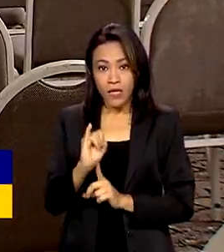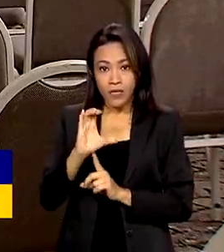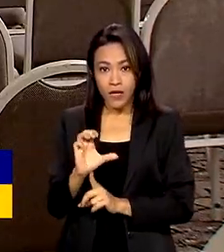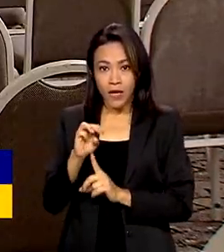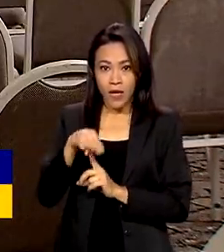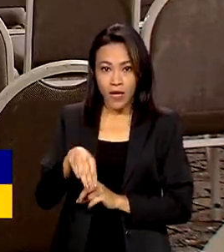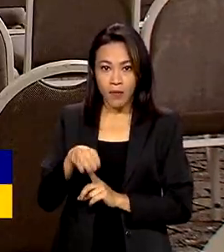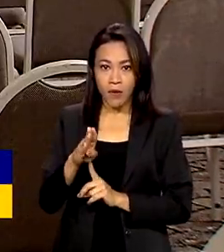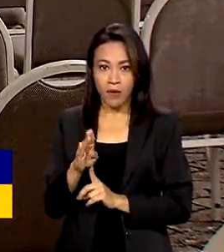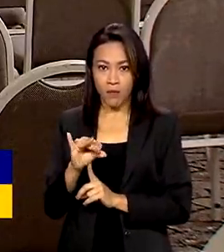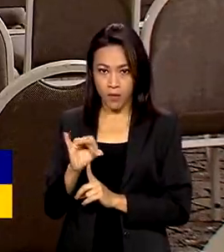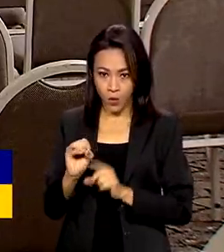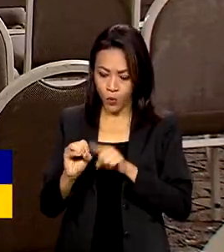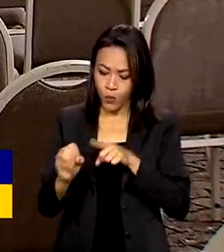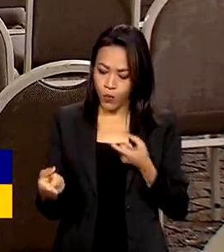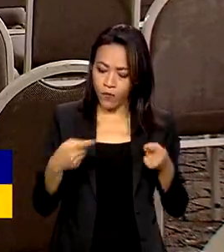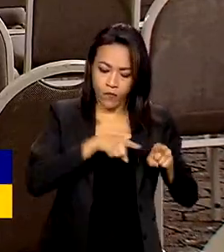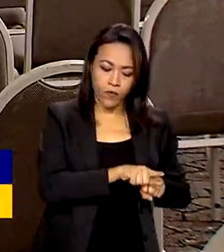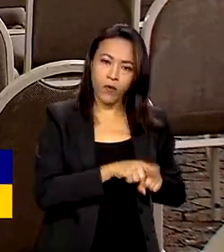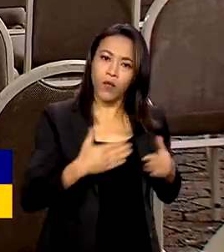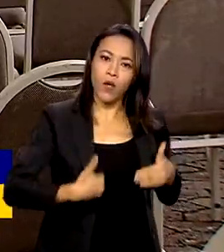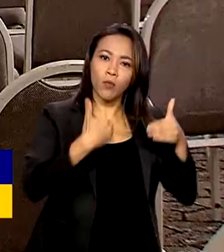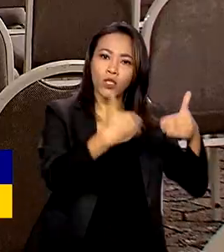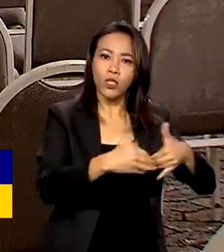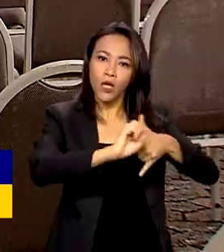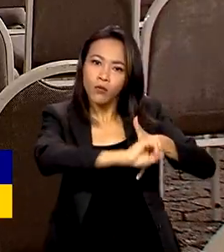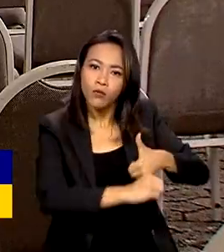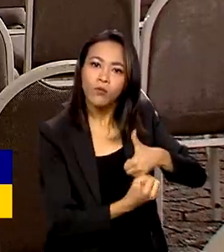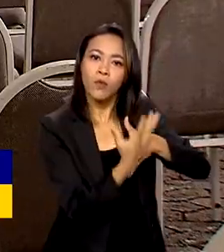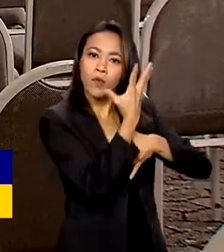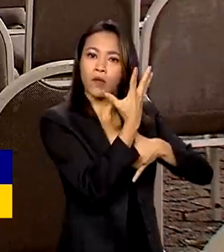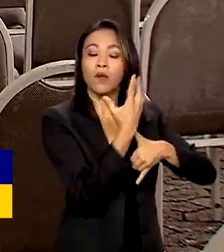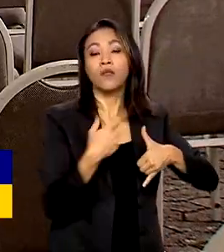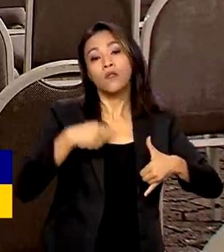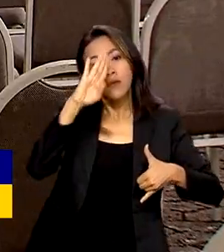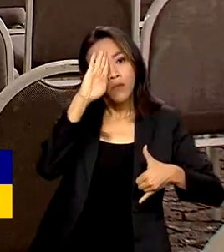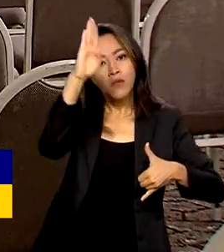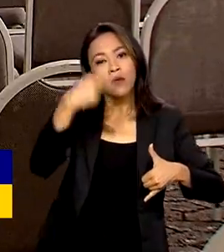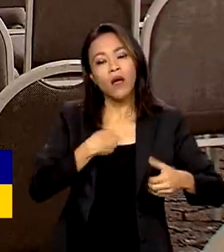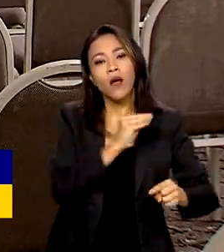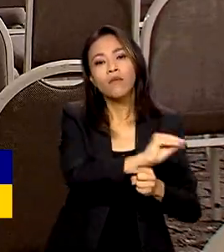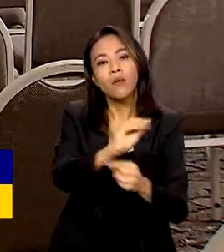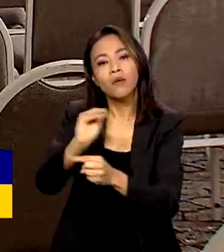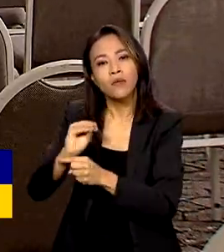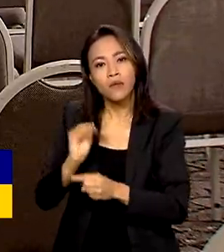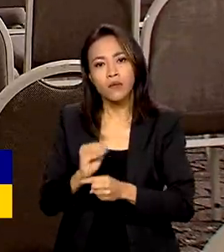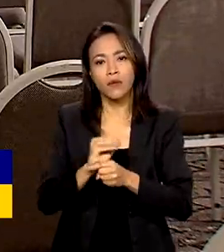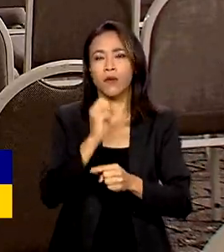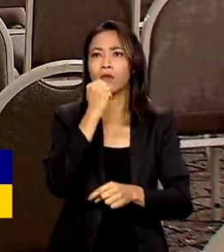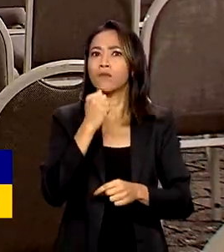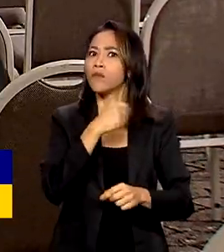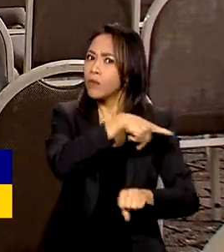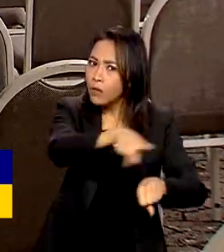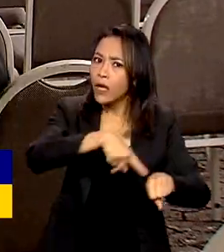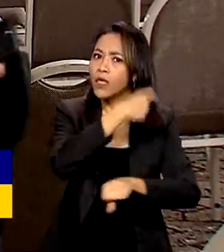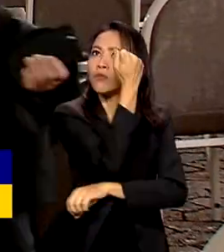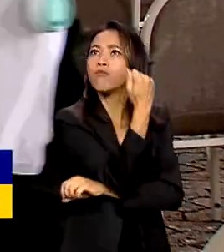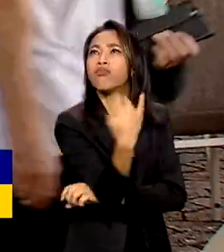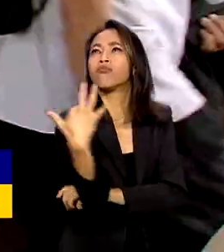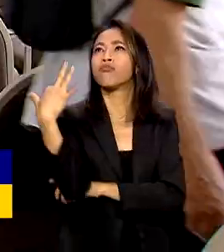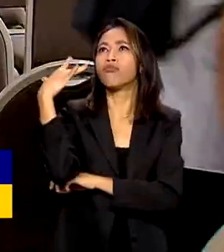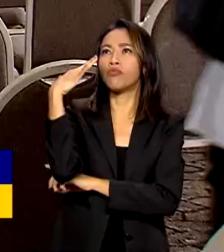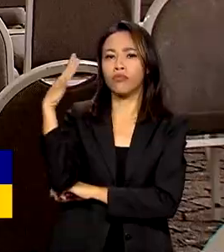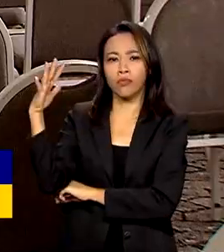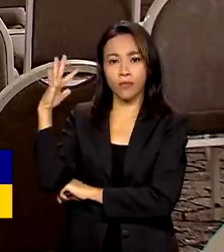do meio ambiente e tem como principal atribuição a proteção do patrimônio natural do país e a promoção